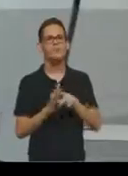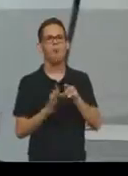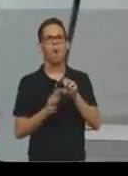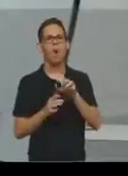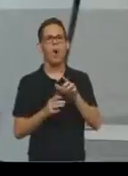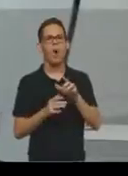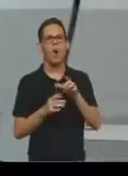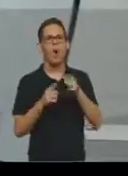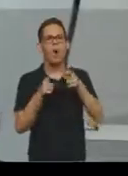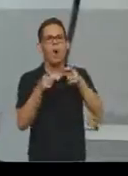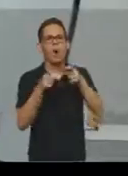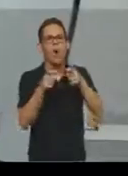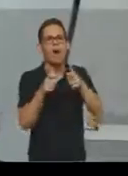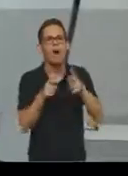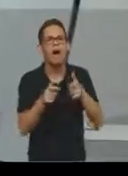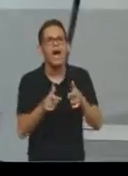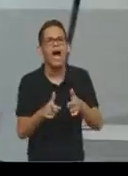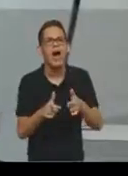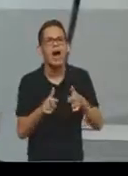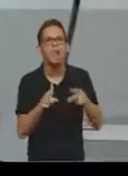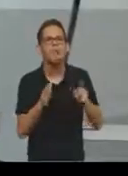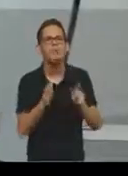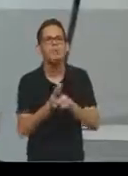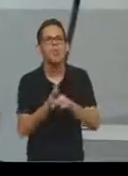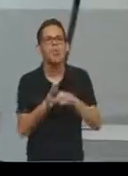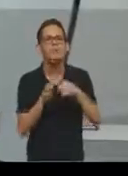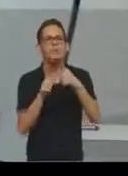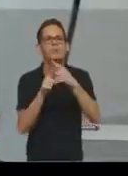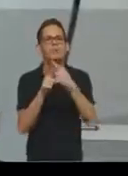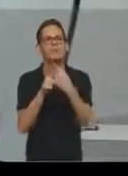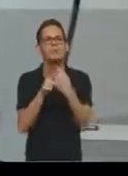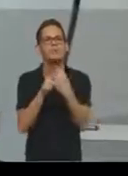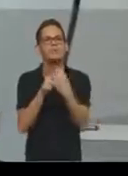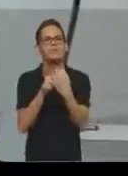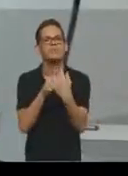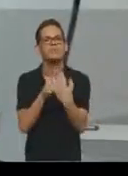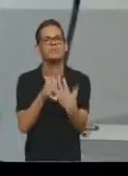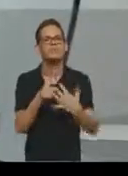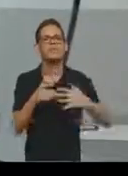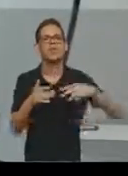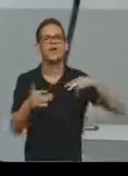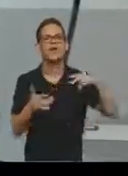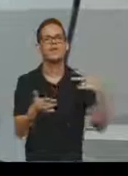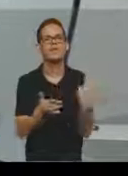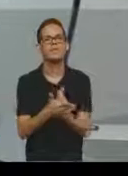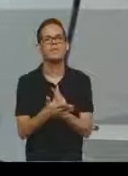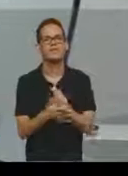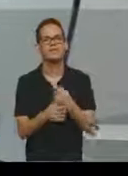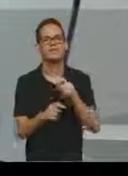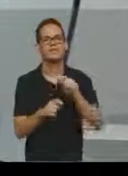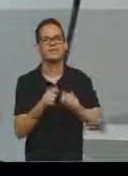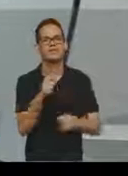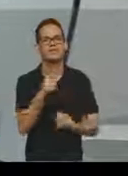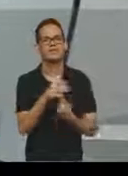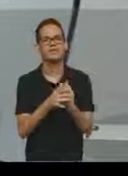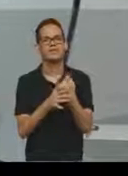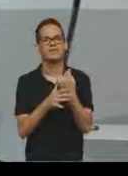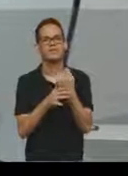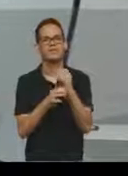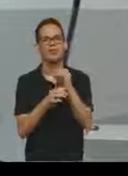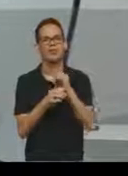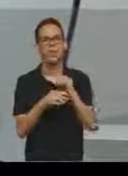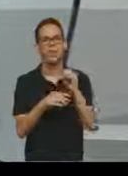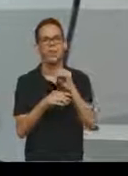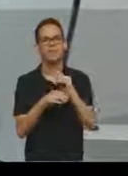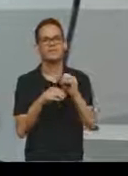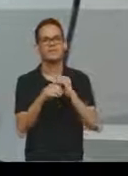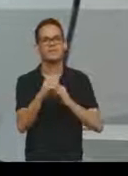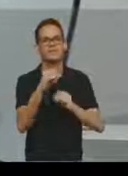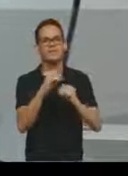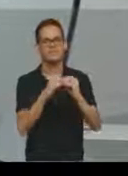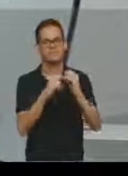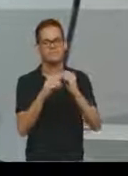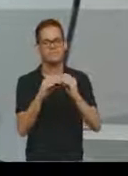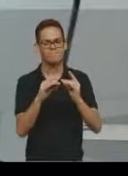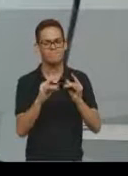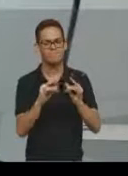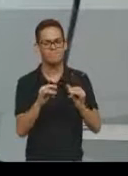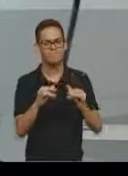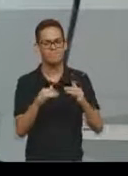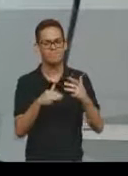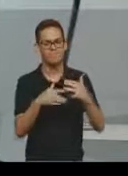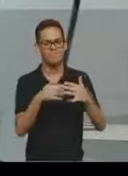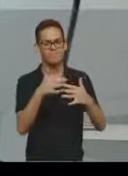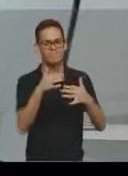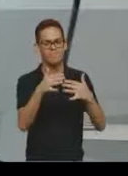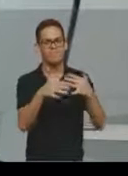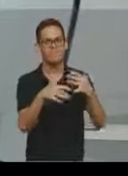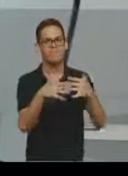o local onde vai o quê? Acontecer a produção da oosfera, vai acontecer então esse processo